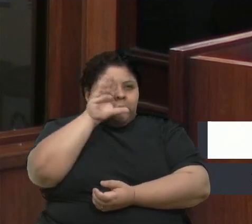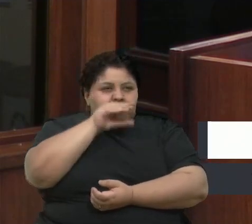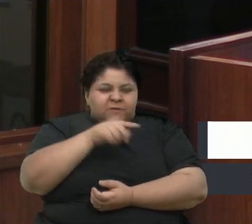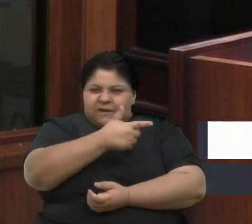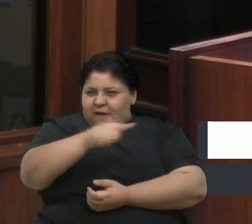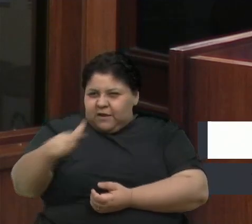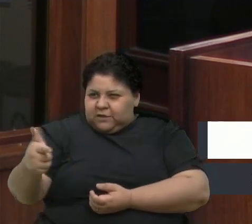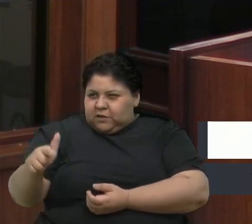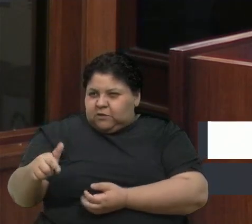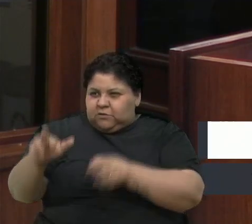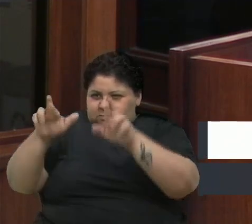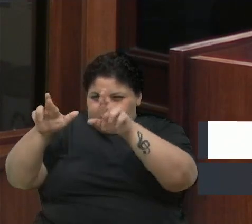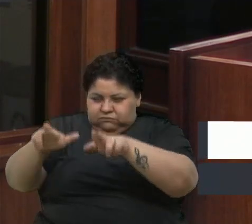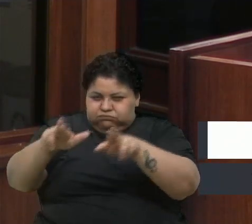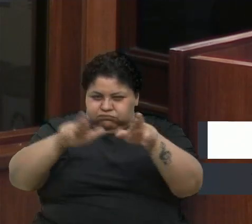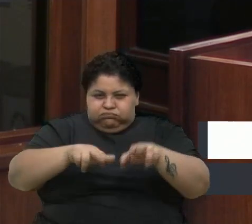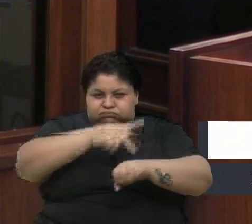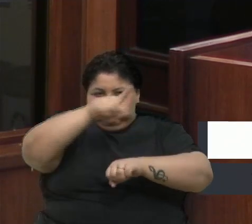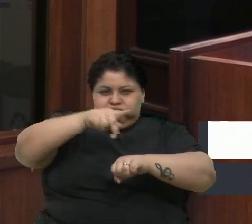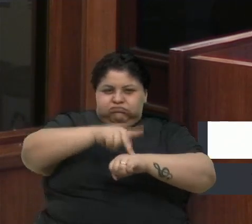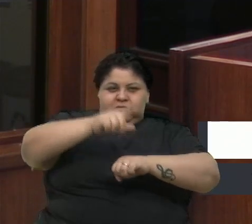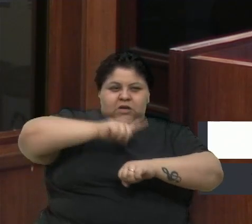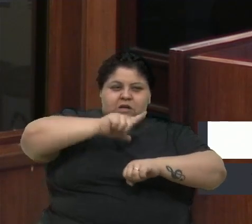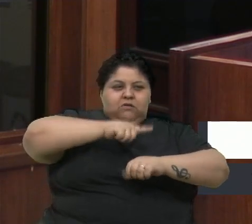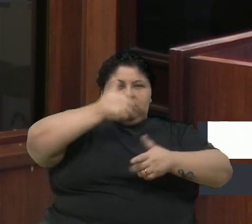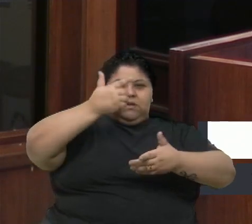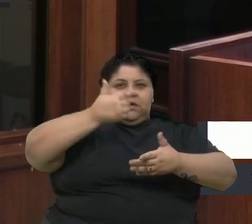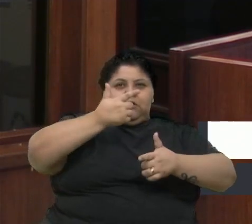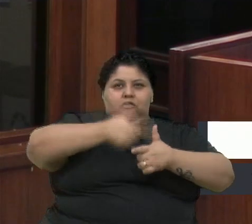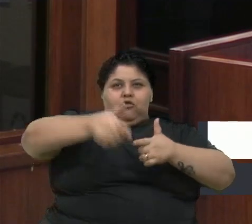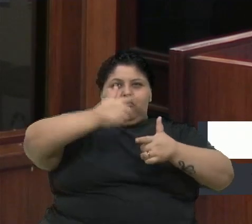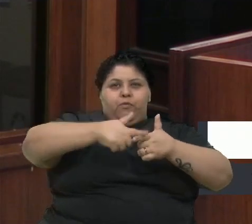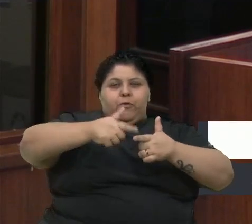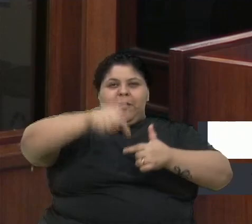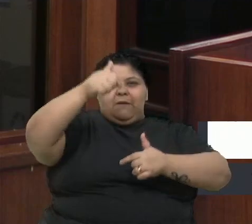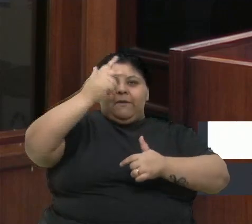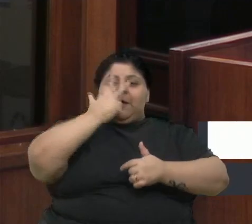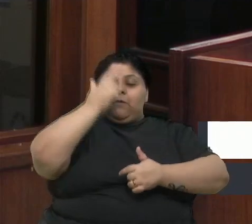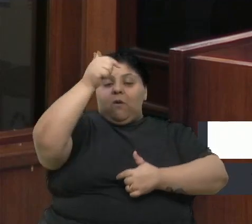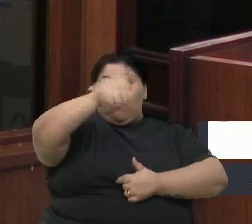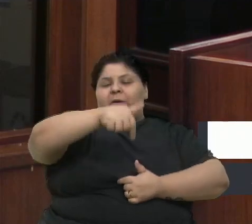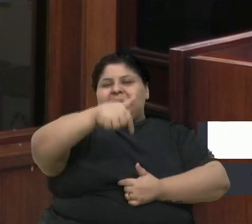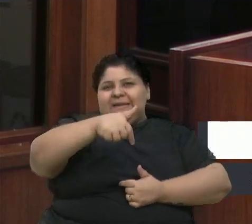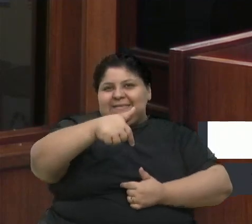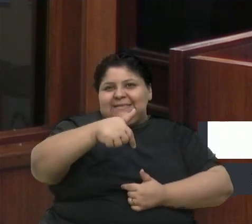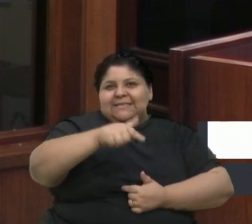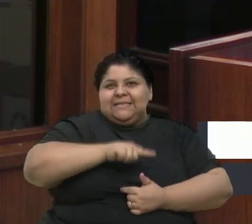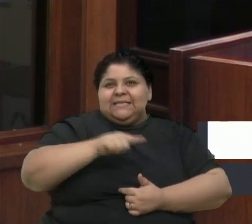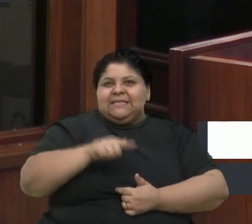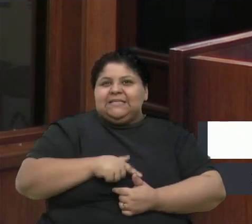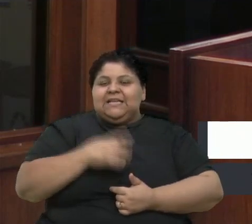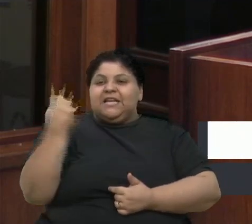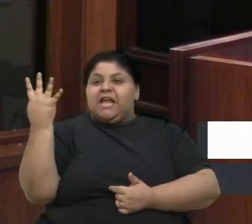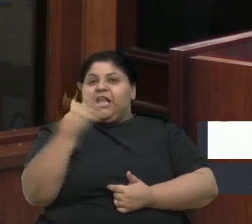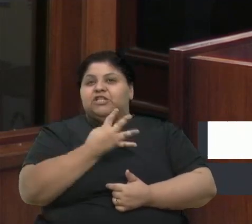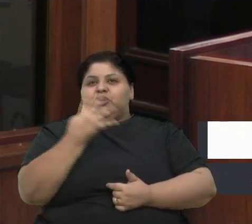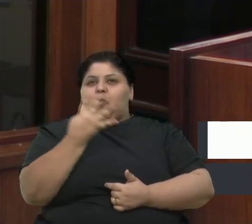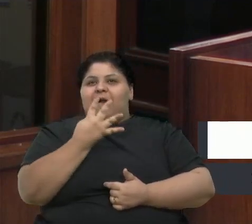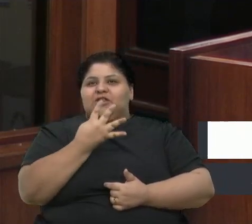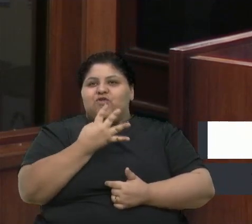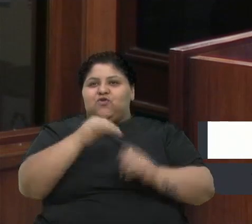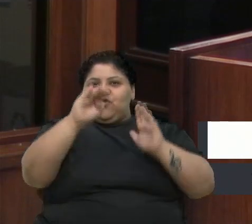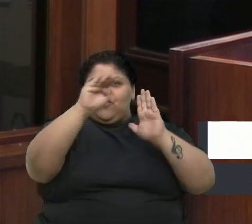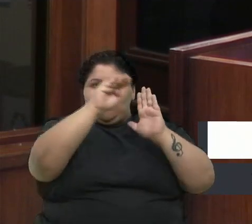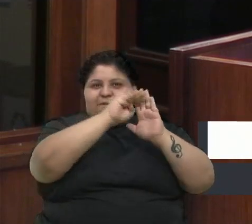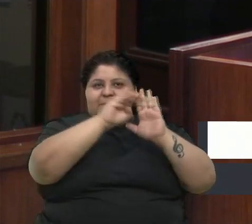país, elas não têm o problema que a Serra Gaúcha tem, de ter muitas vezes as quatro estações do ano no mesmo dia.